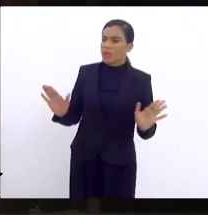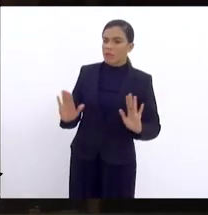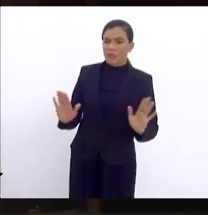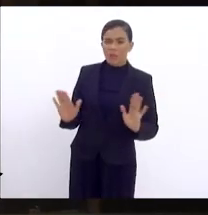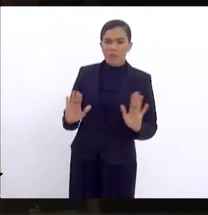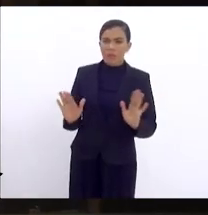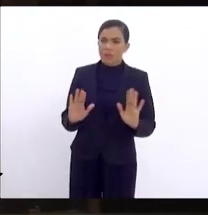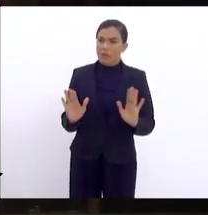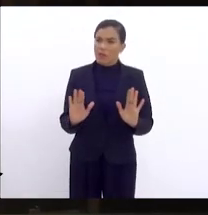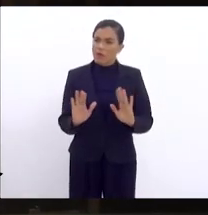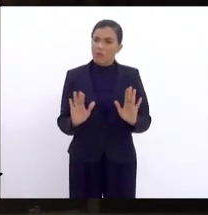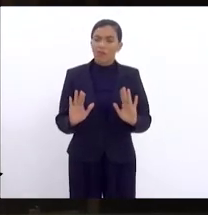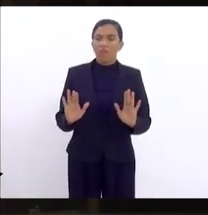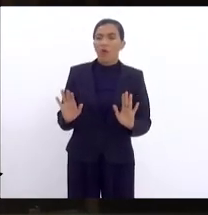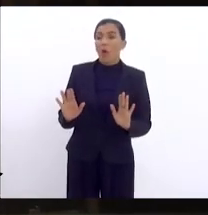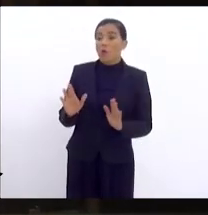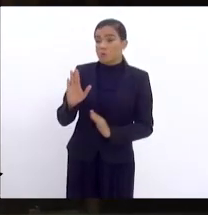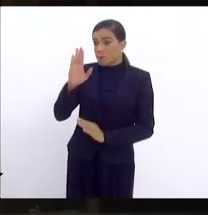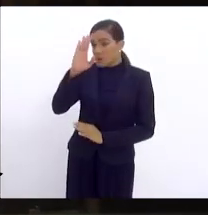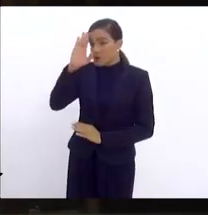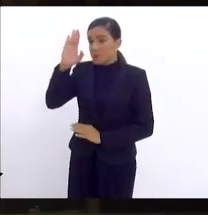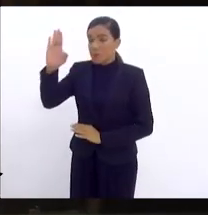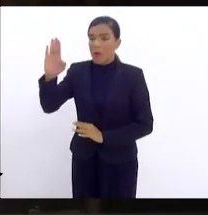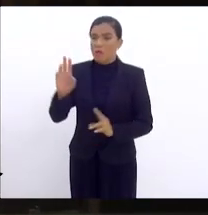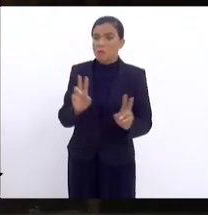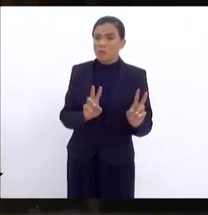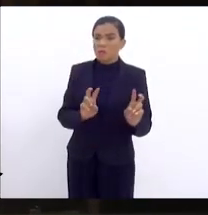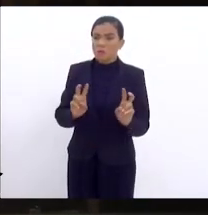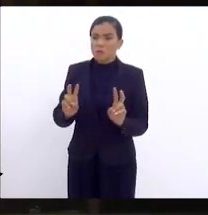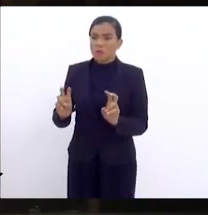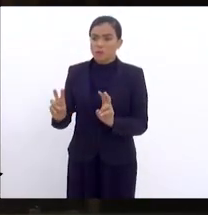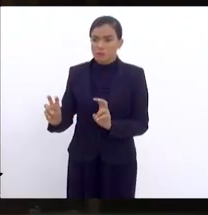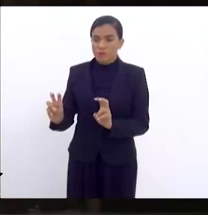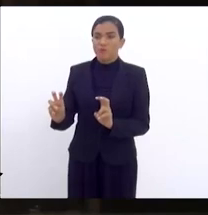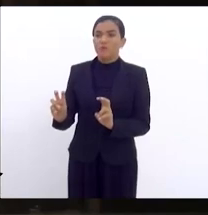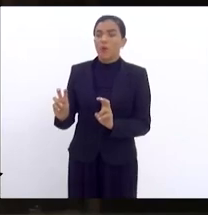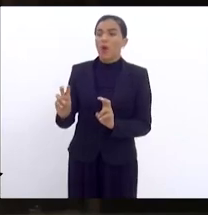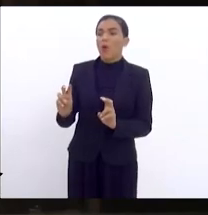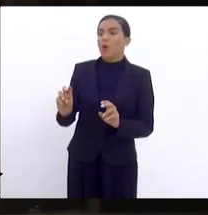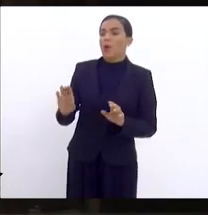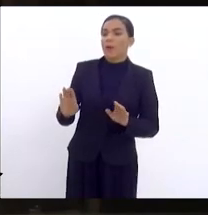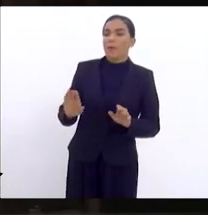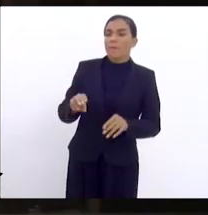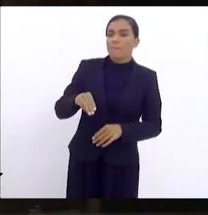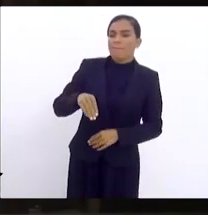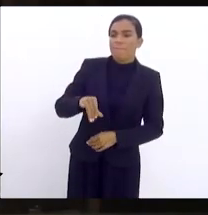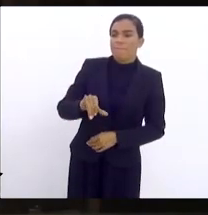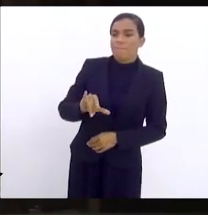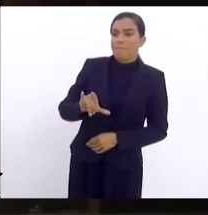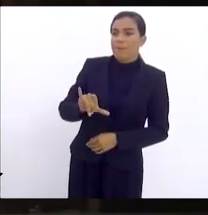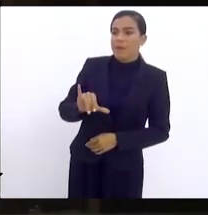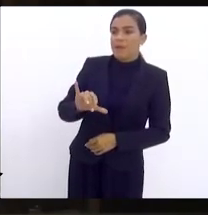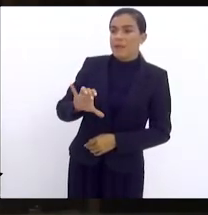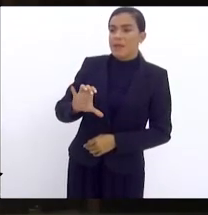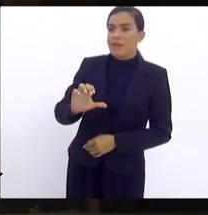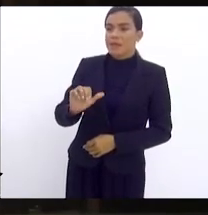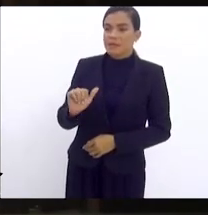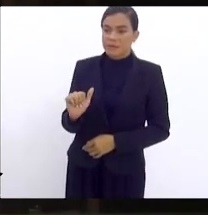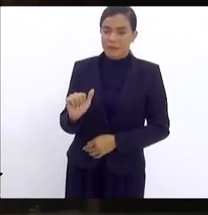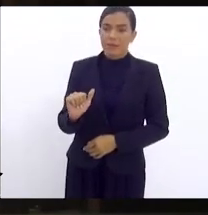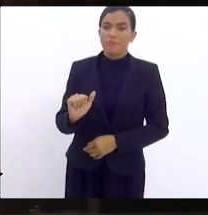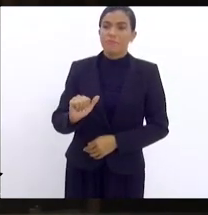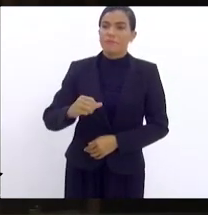aqueles olhos os principais motivos são as guerras entre facções milícia Comando Vermelho terceiro comando